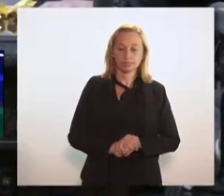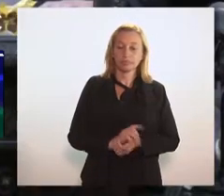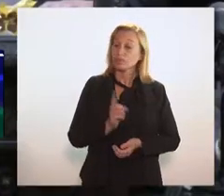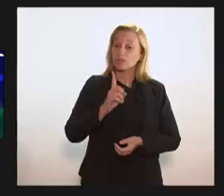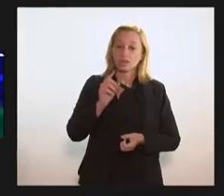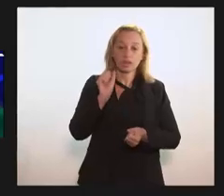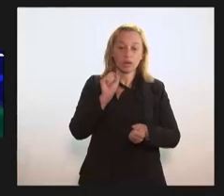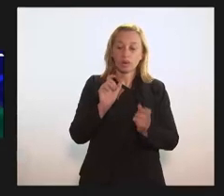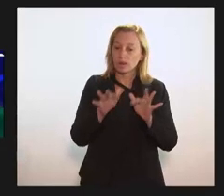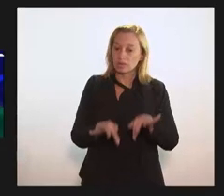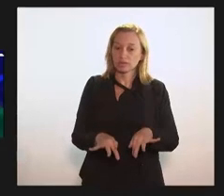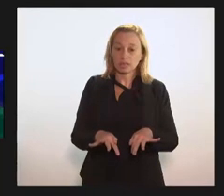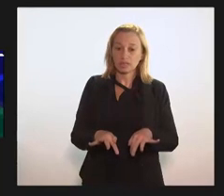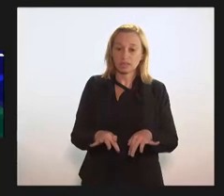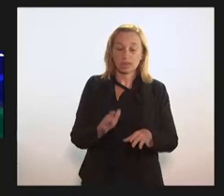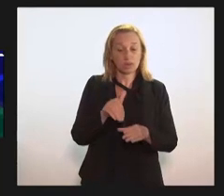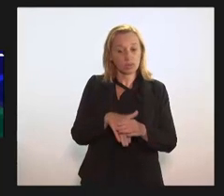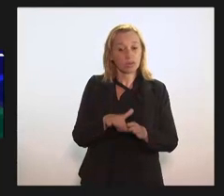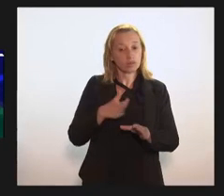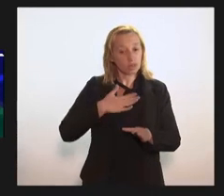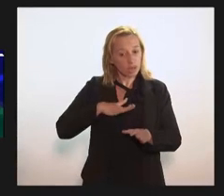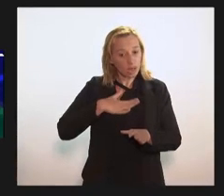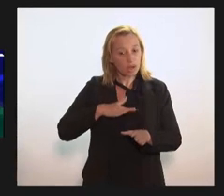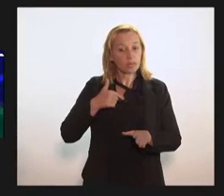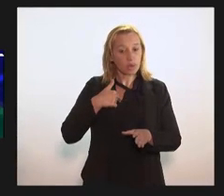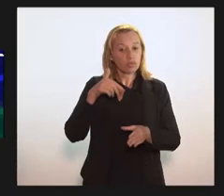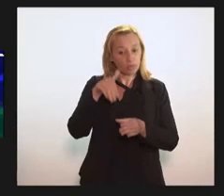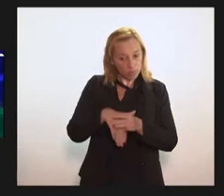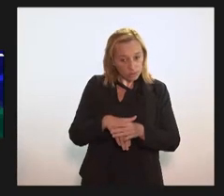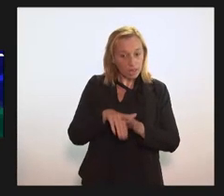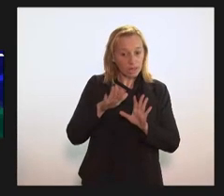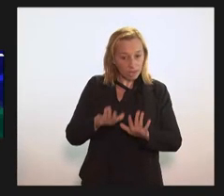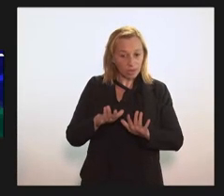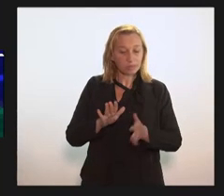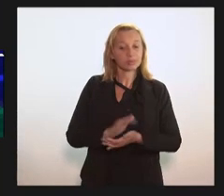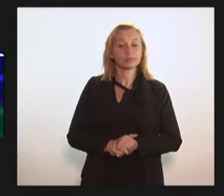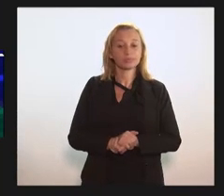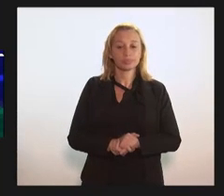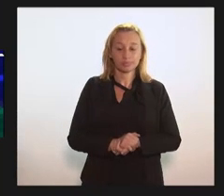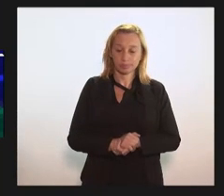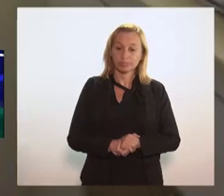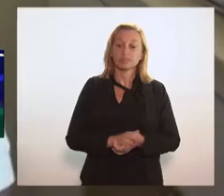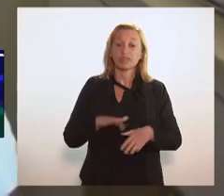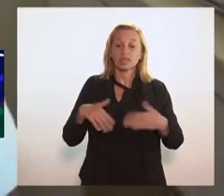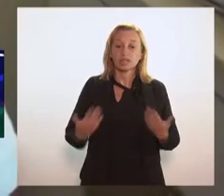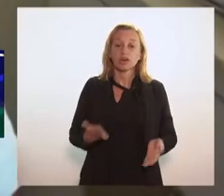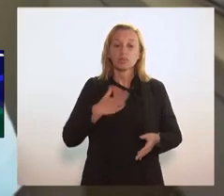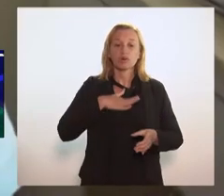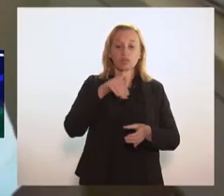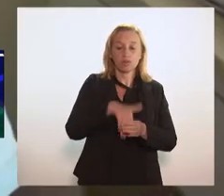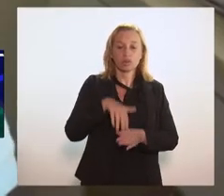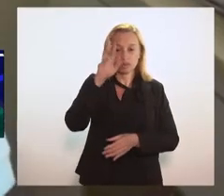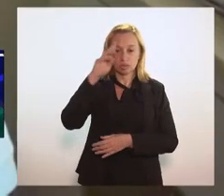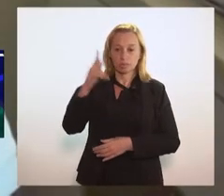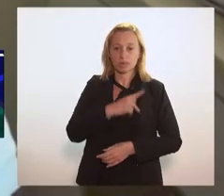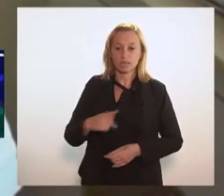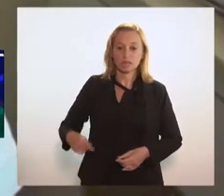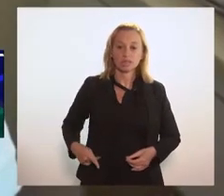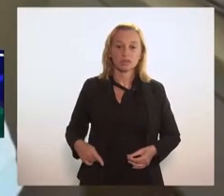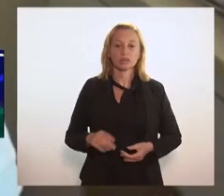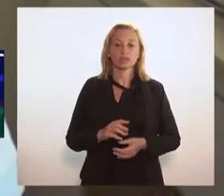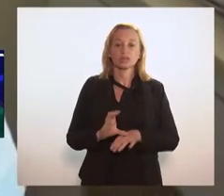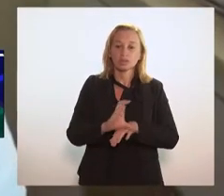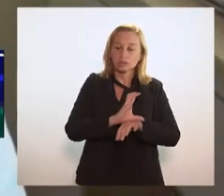não acabei o voto. Okay. Agora eu vou votar, eu fiz a preliminar. Então, o meu voto, senhor presidente, é